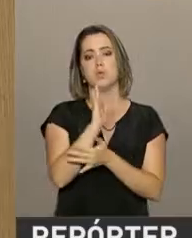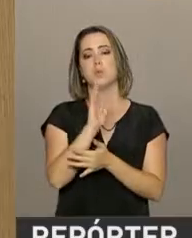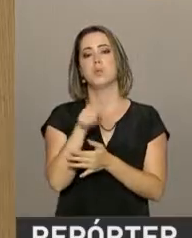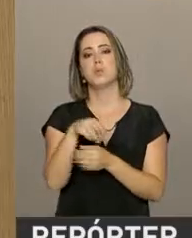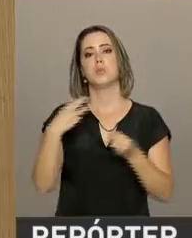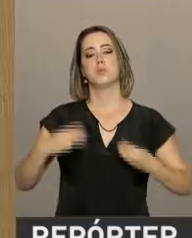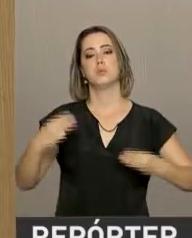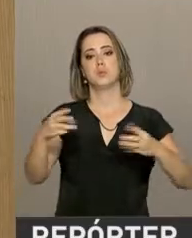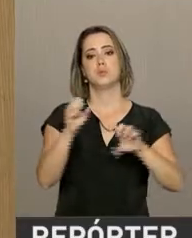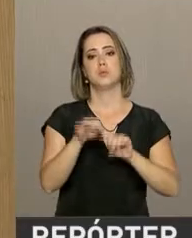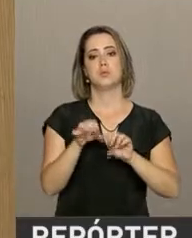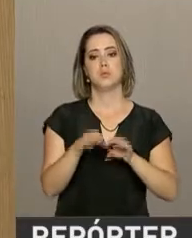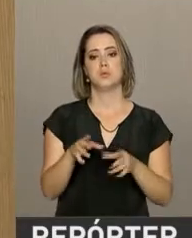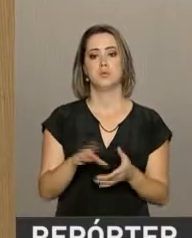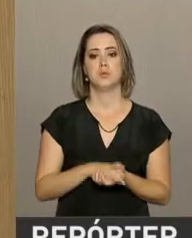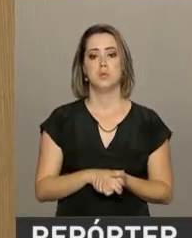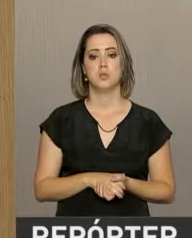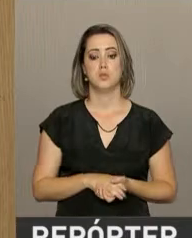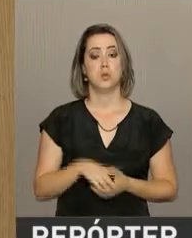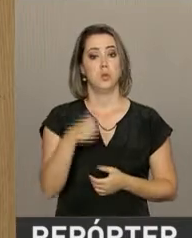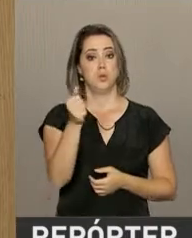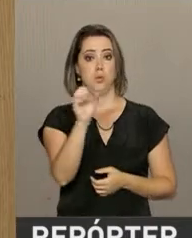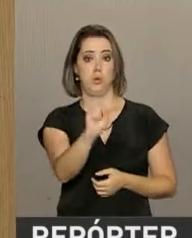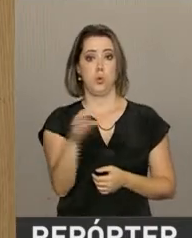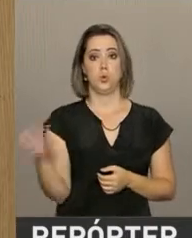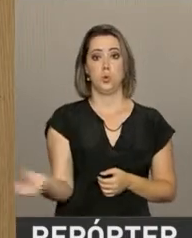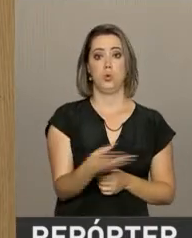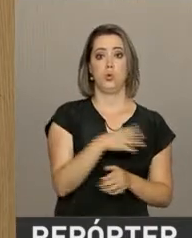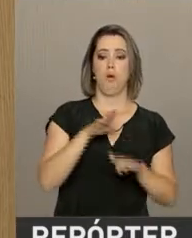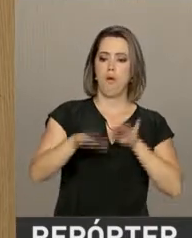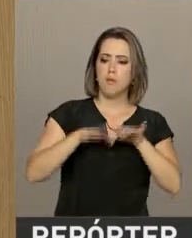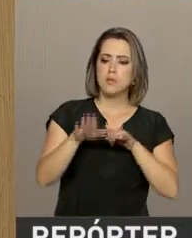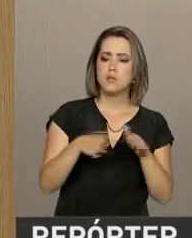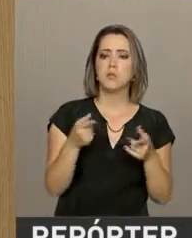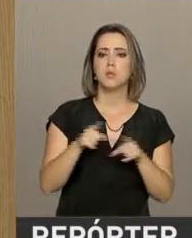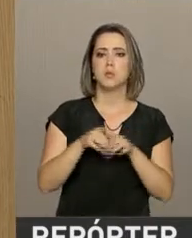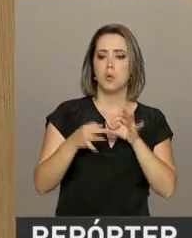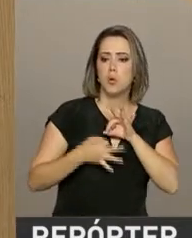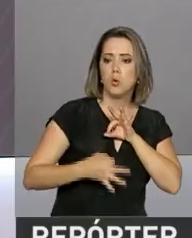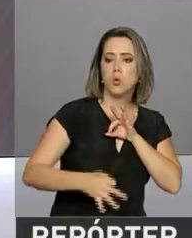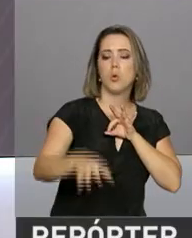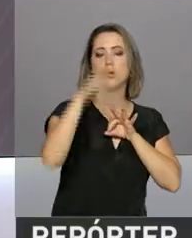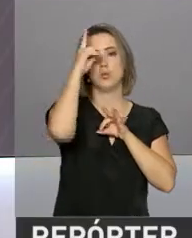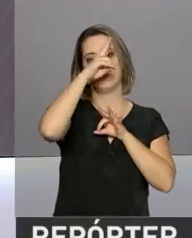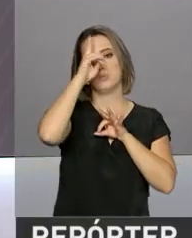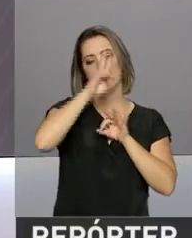Educação. 2018 promete novos capítulos para uma longa história que é a educação.